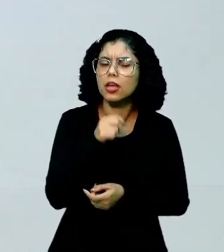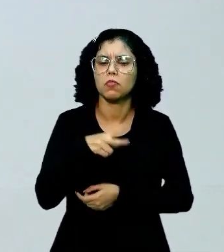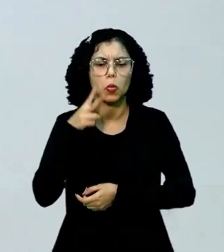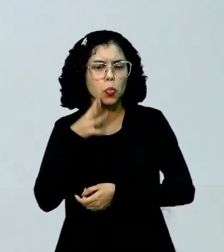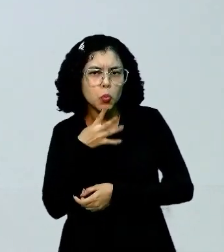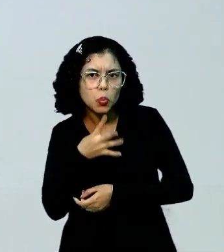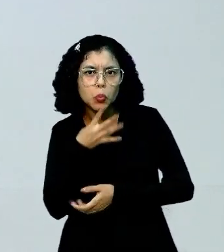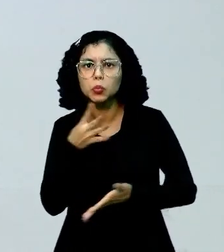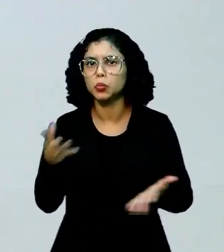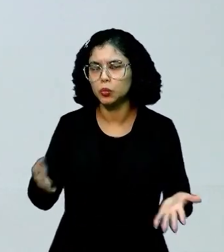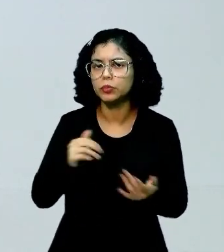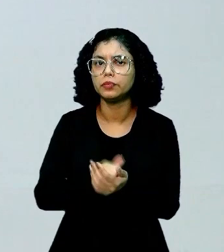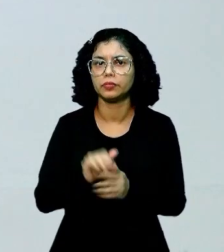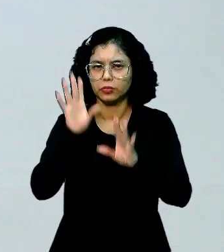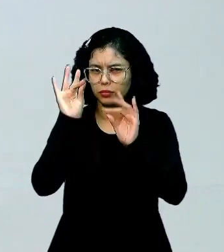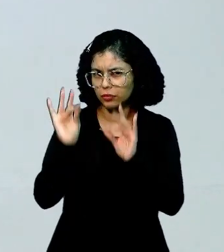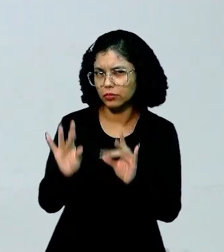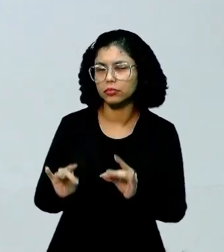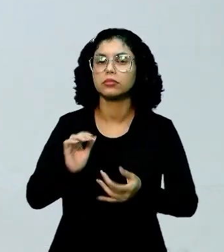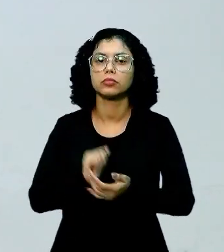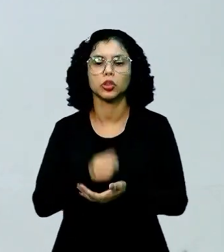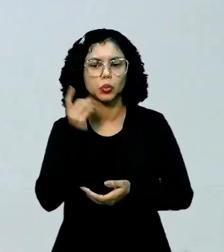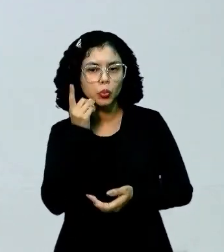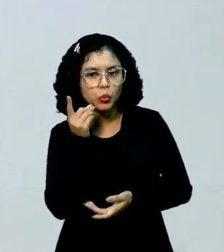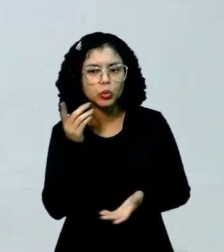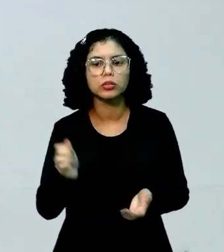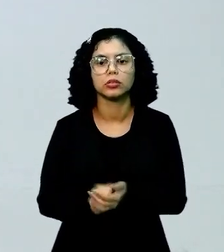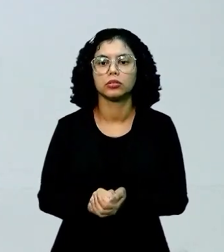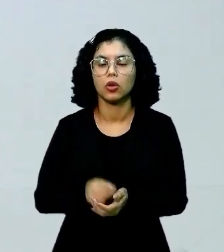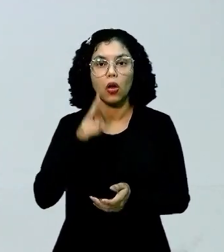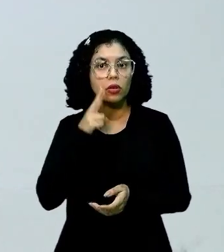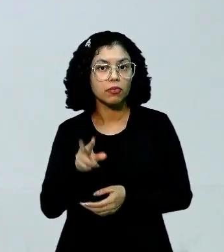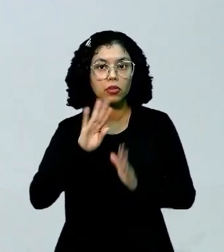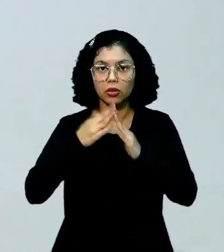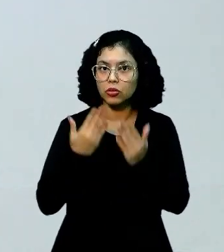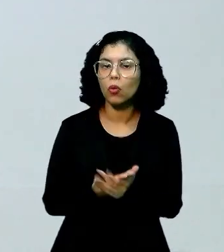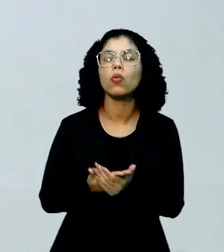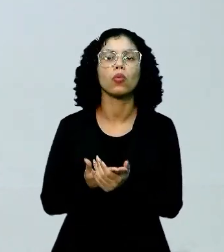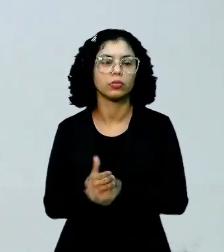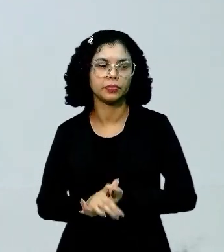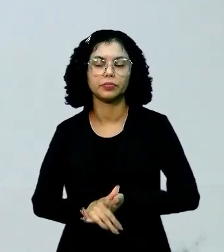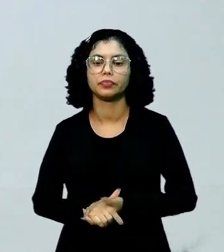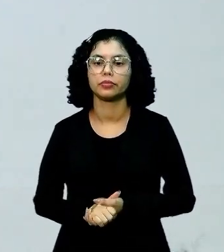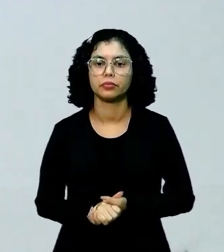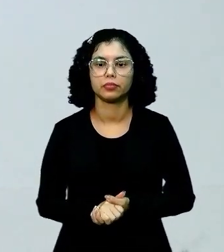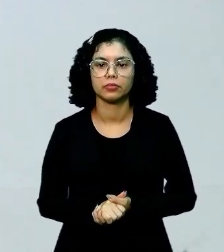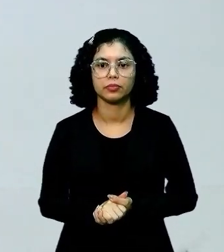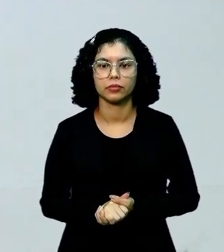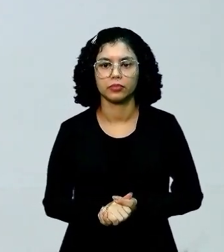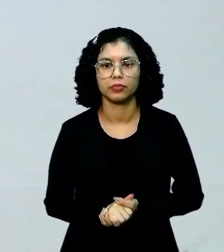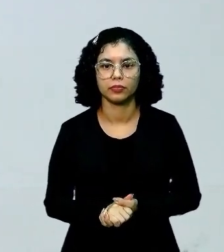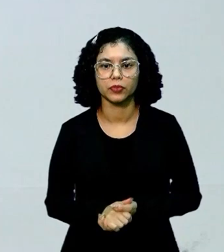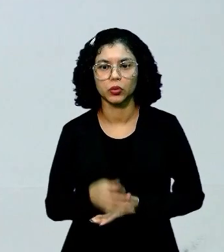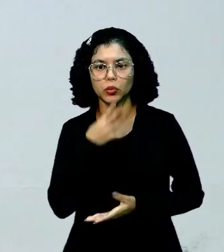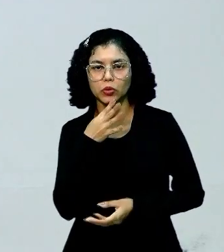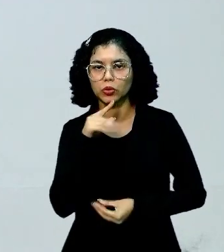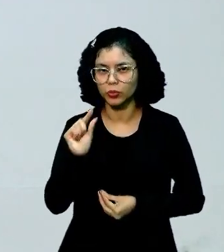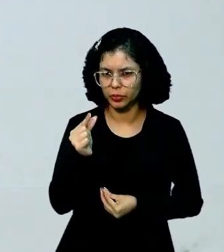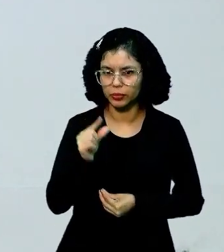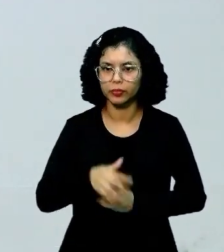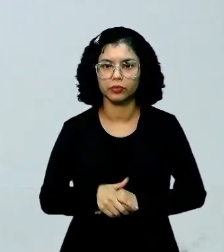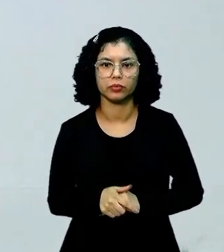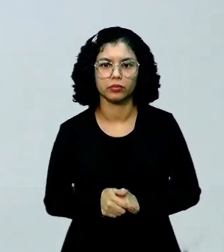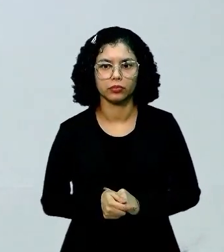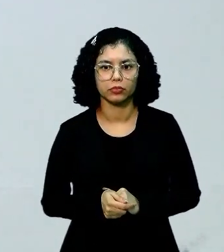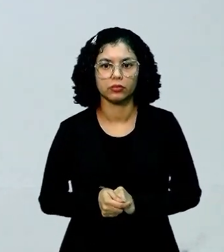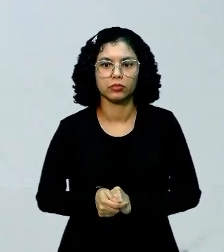similaridade, que você conheça, ou é do dia a dia, você viu na escola, o professor falou. Então você tem que conhecer pelo menos um pouquinho, né? Não dá